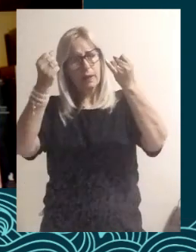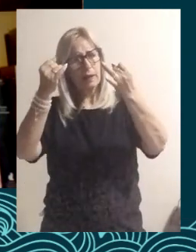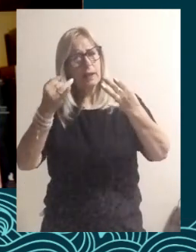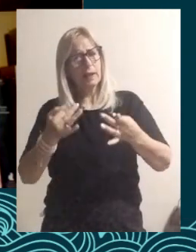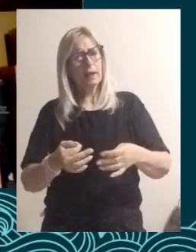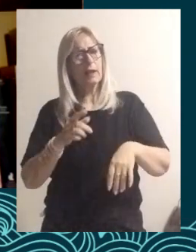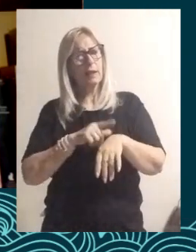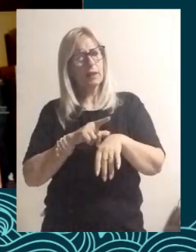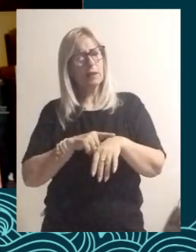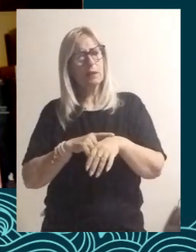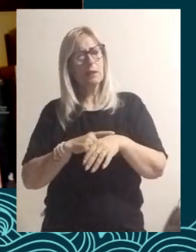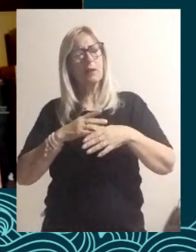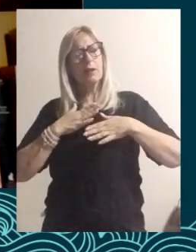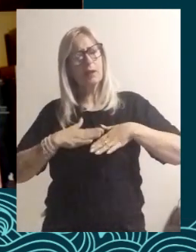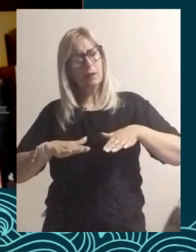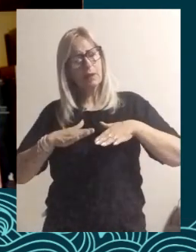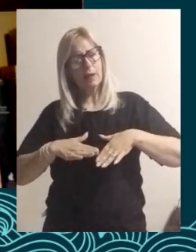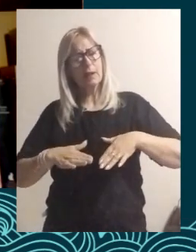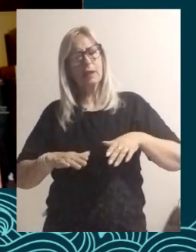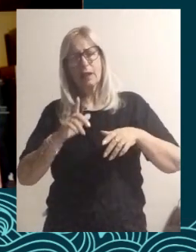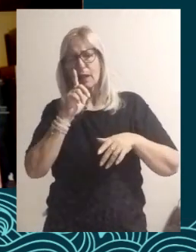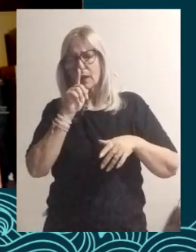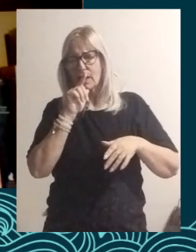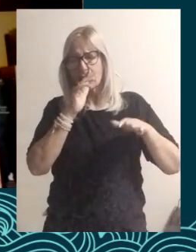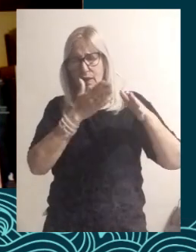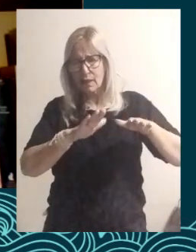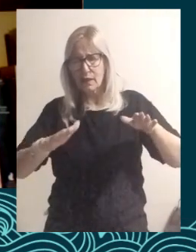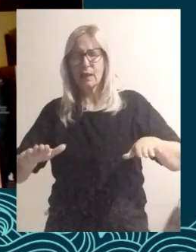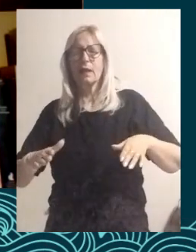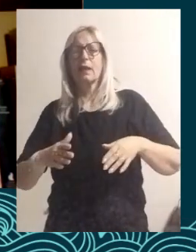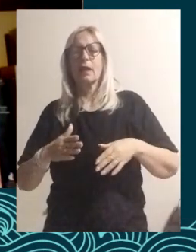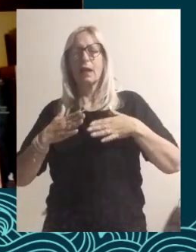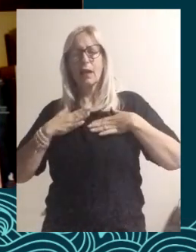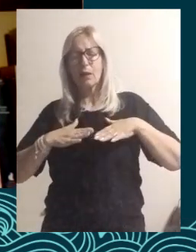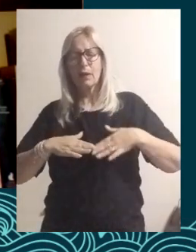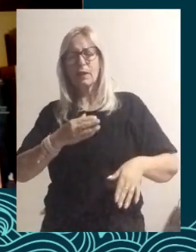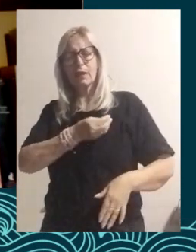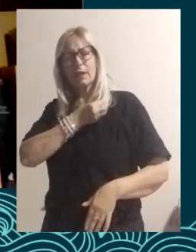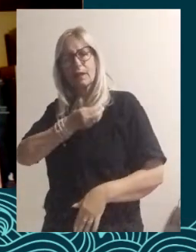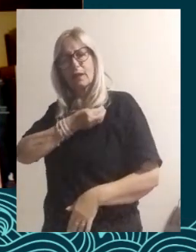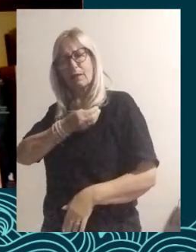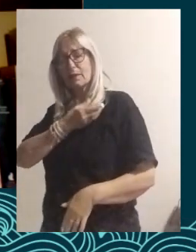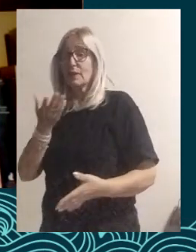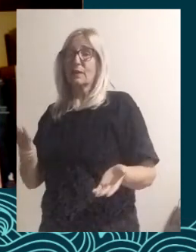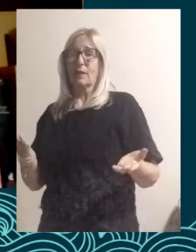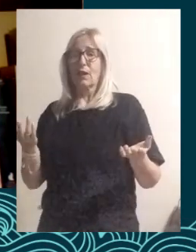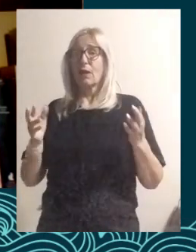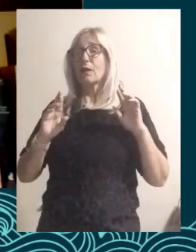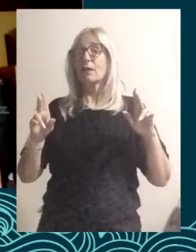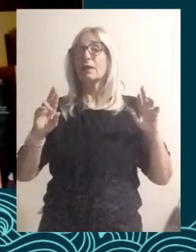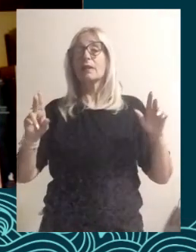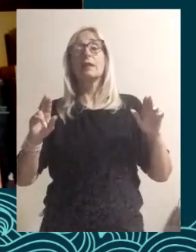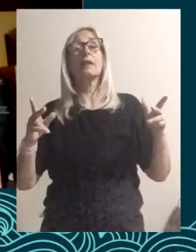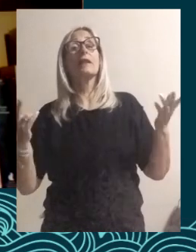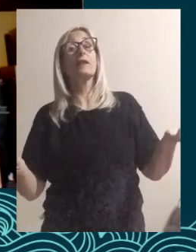você podia fazer um paralelo entre esses momentos de calmaria no mar e a calmaria na vida, essas incertezas que a